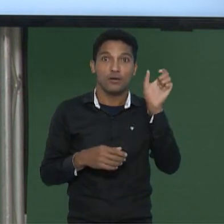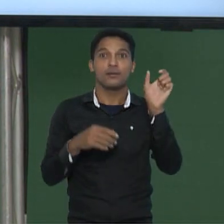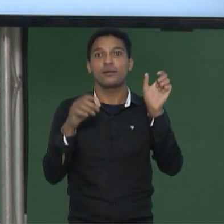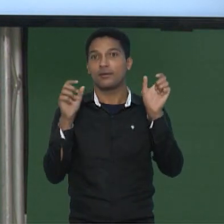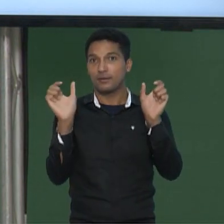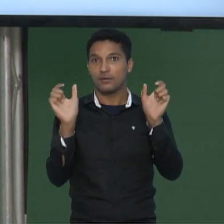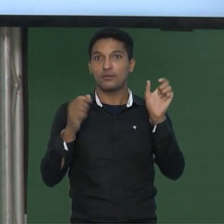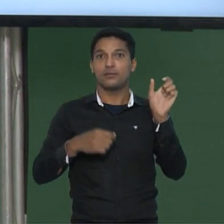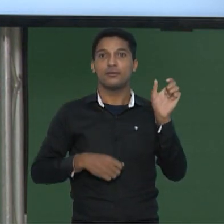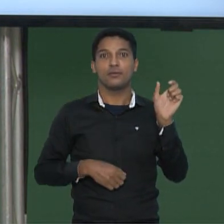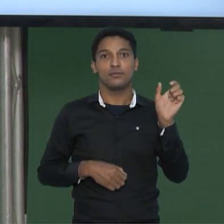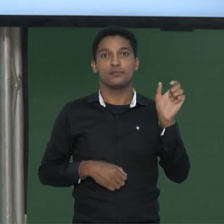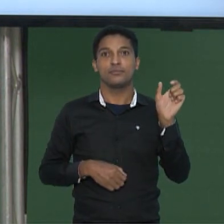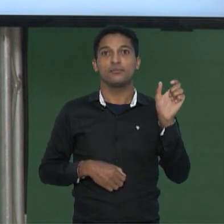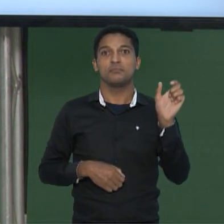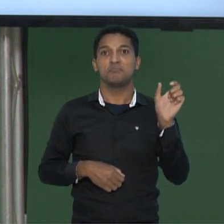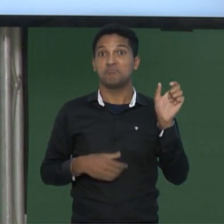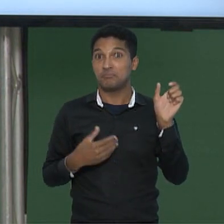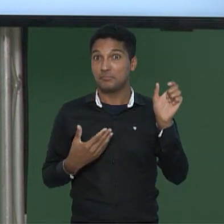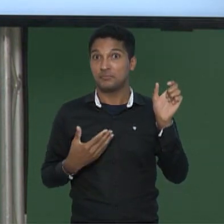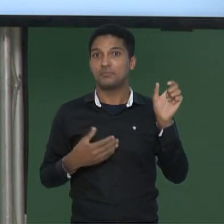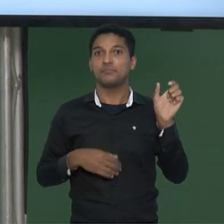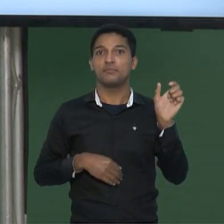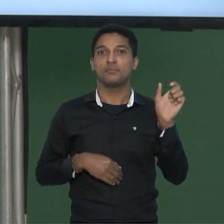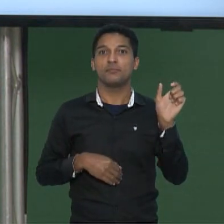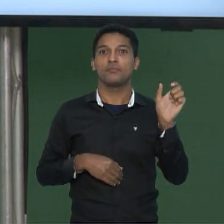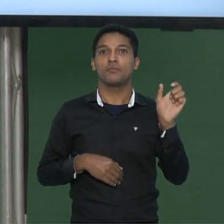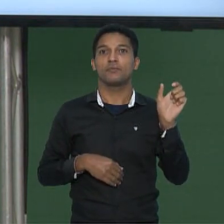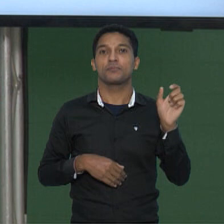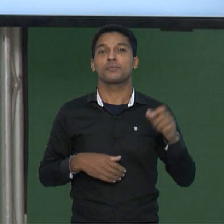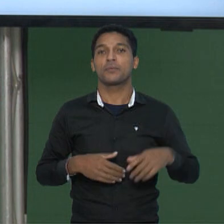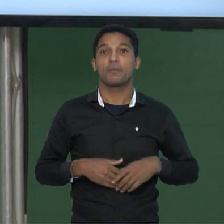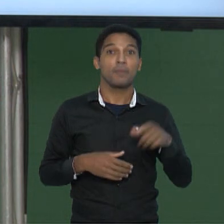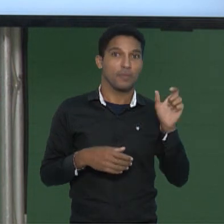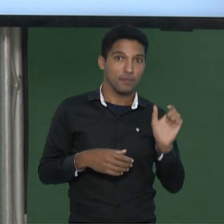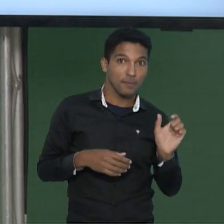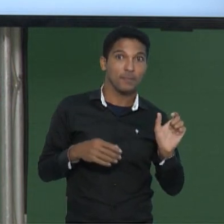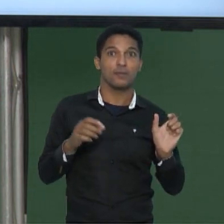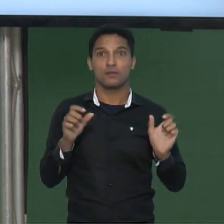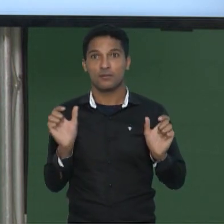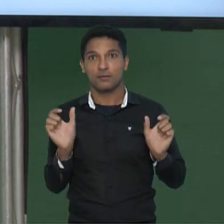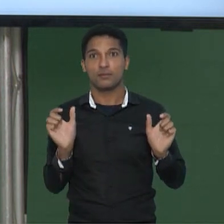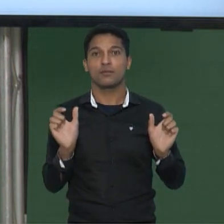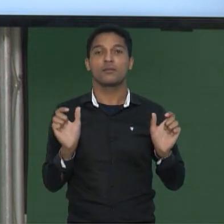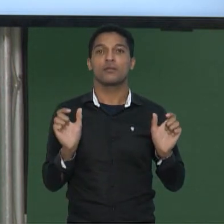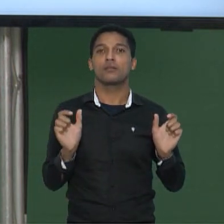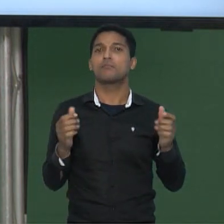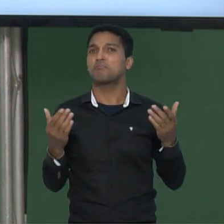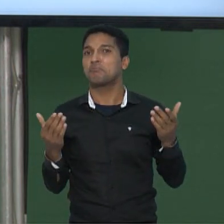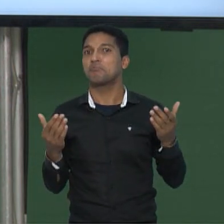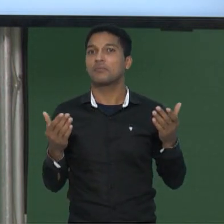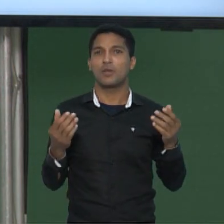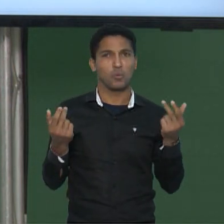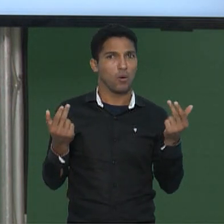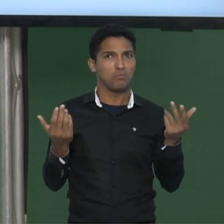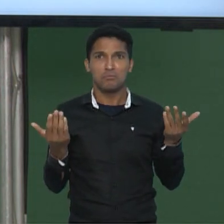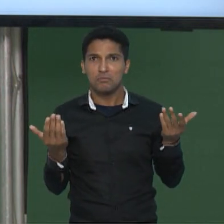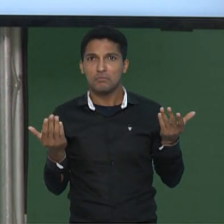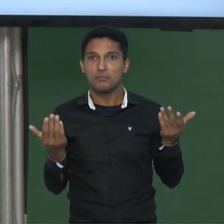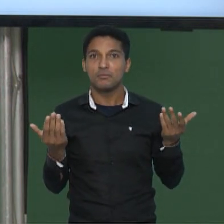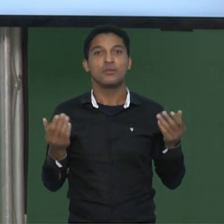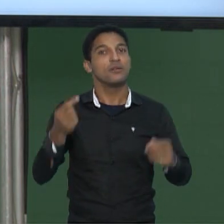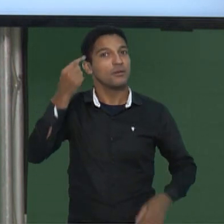grandfathers or grandfather. Kid, kids or kid. Vai ficar kid igual.